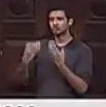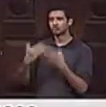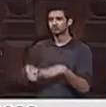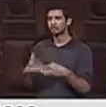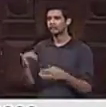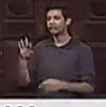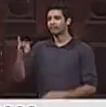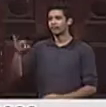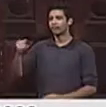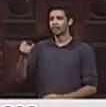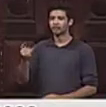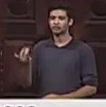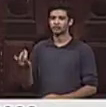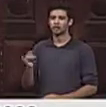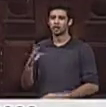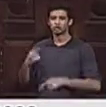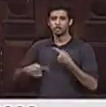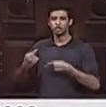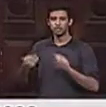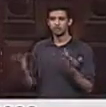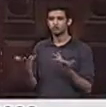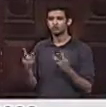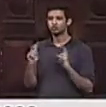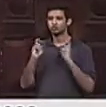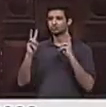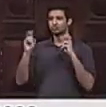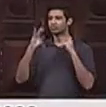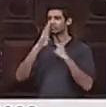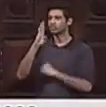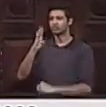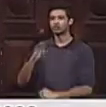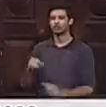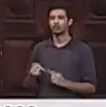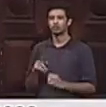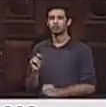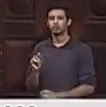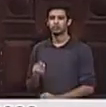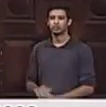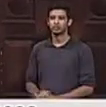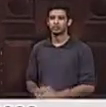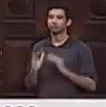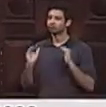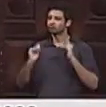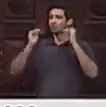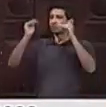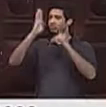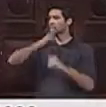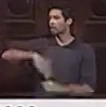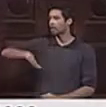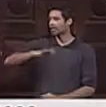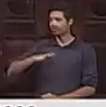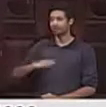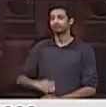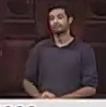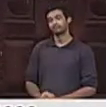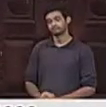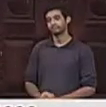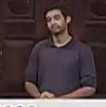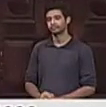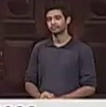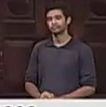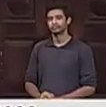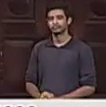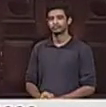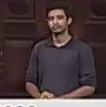pela FAPERJ. O debate que estava em curso hoje, deputada Marta Rocha, era um debate sobre soberania nacional. Sobre soberania nacional.